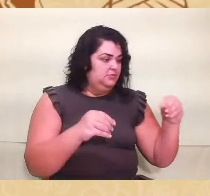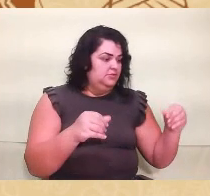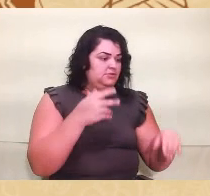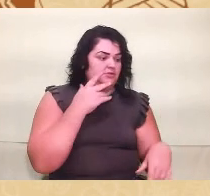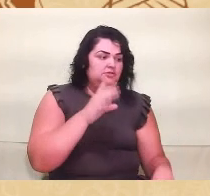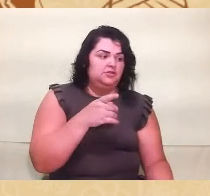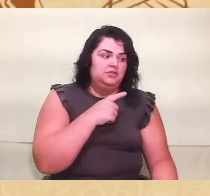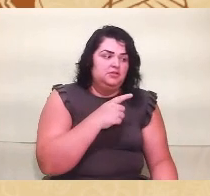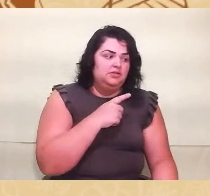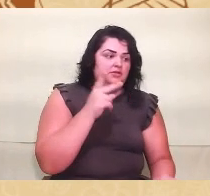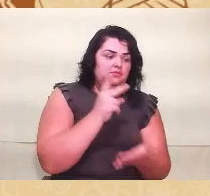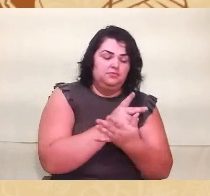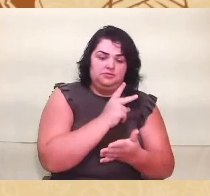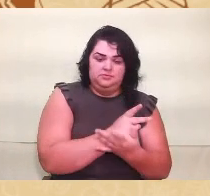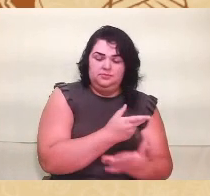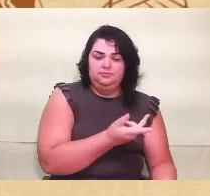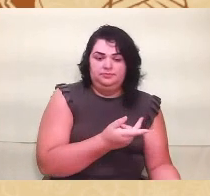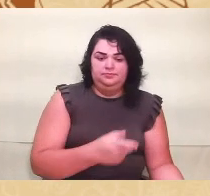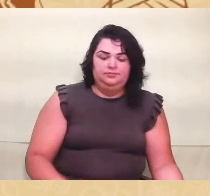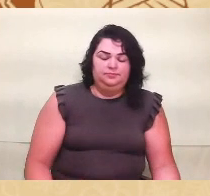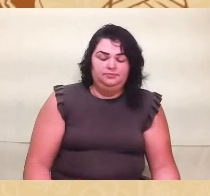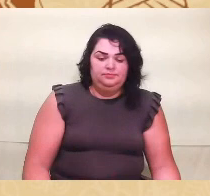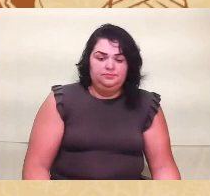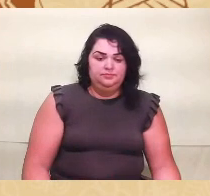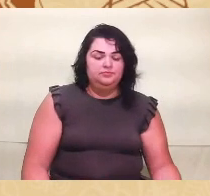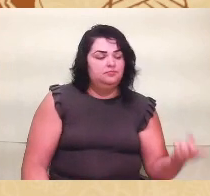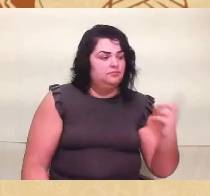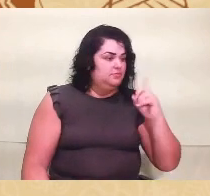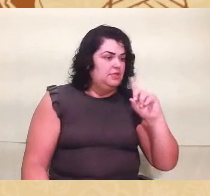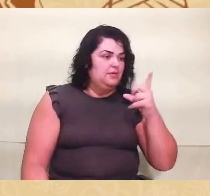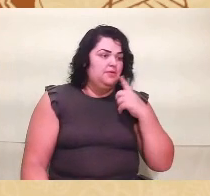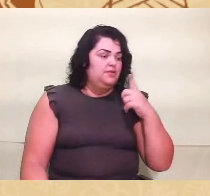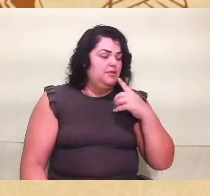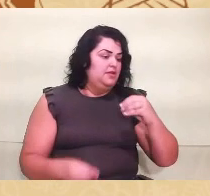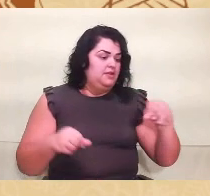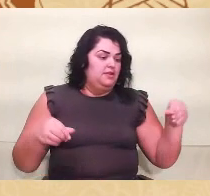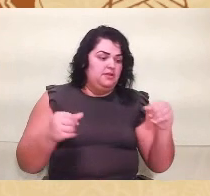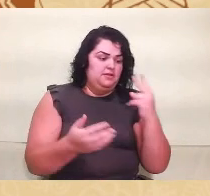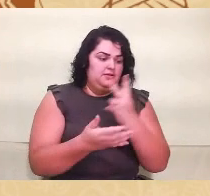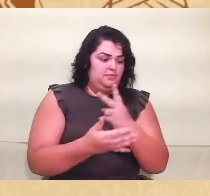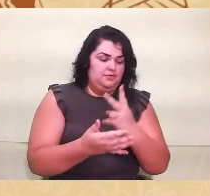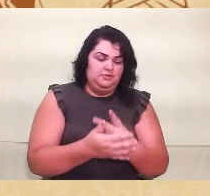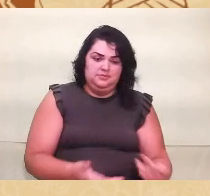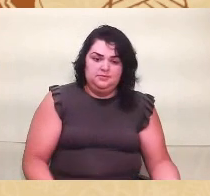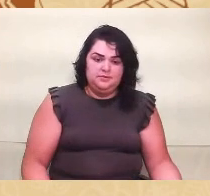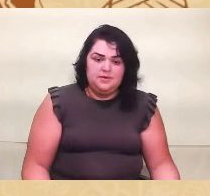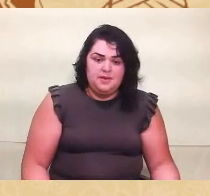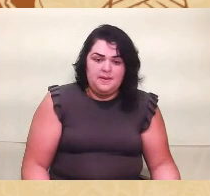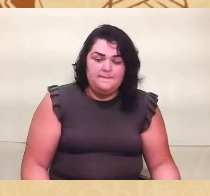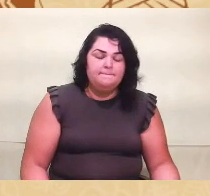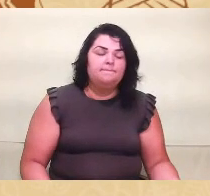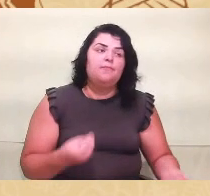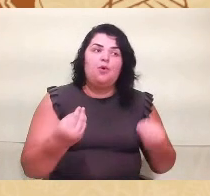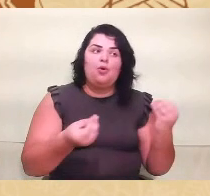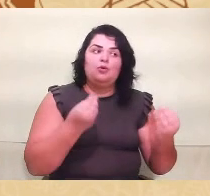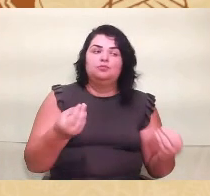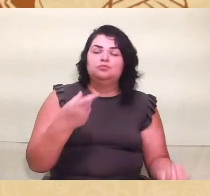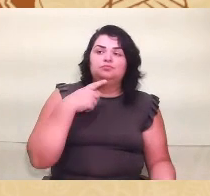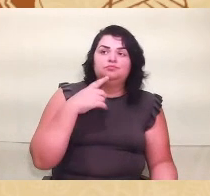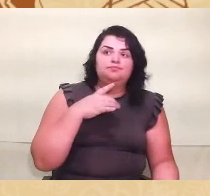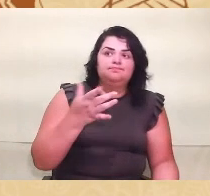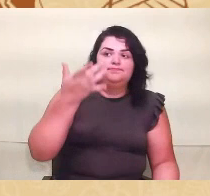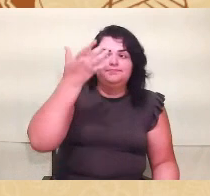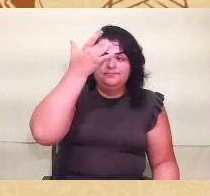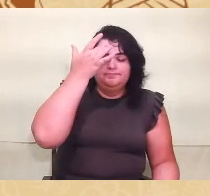forma retórica. Nós não somos donos da terra. Então, como que você vai colocar na cabeça de um